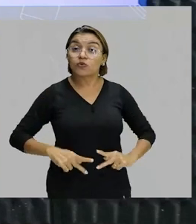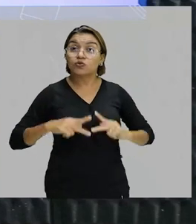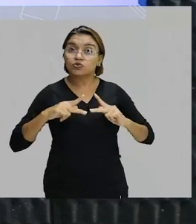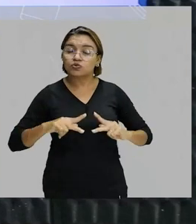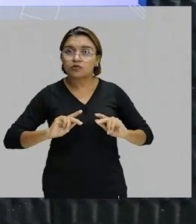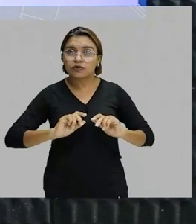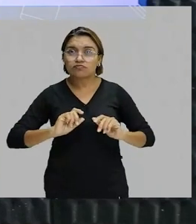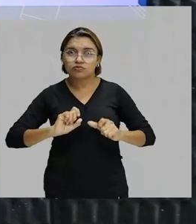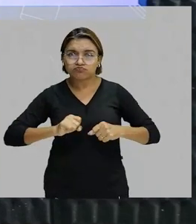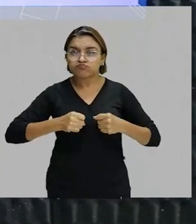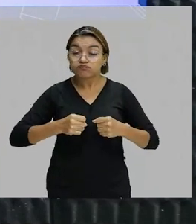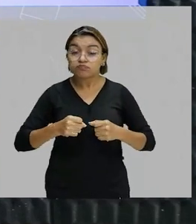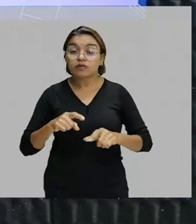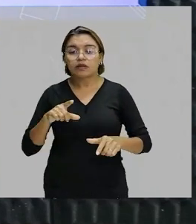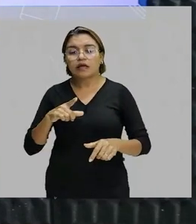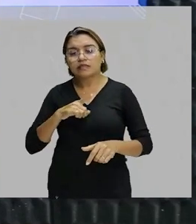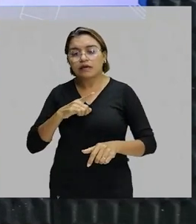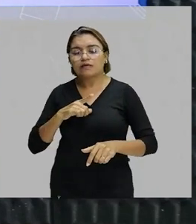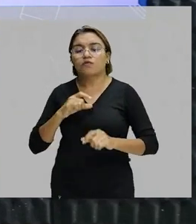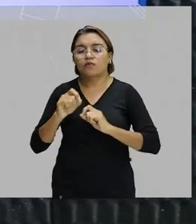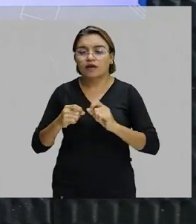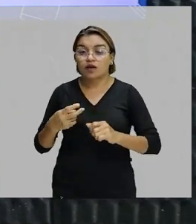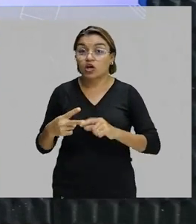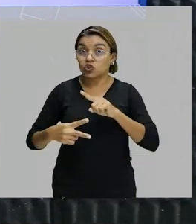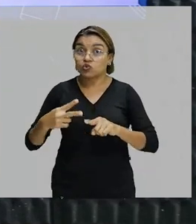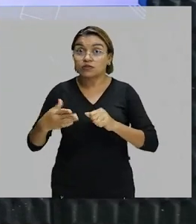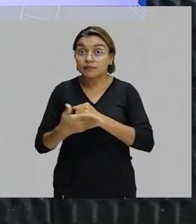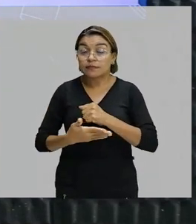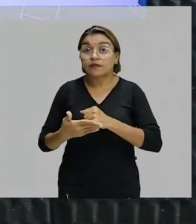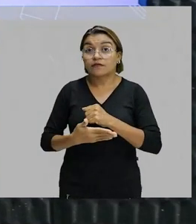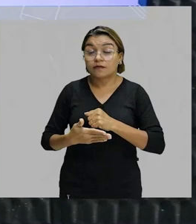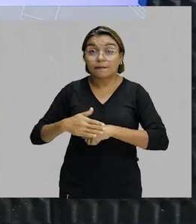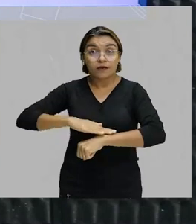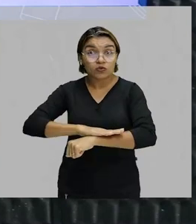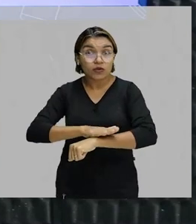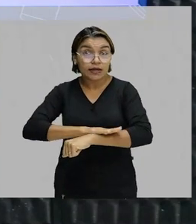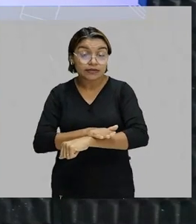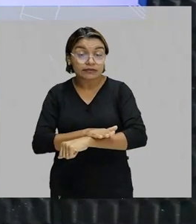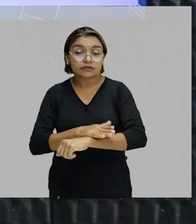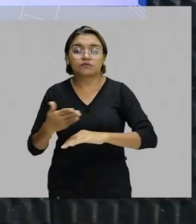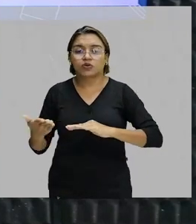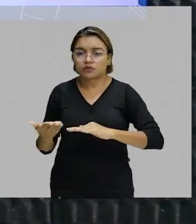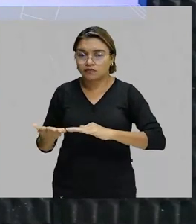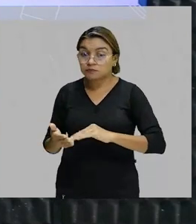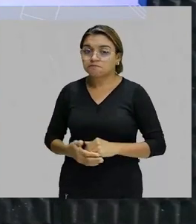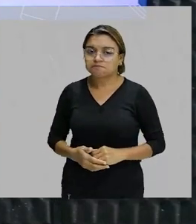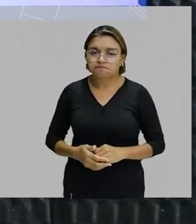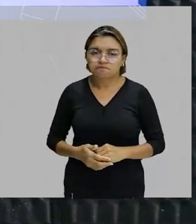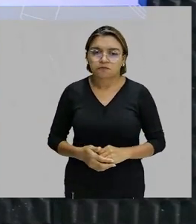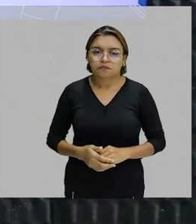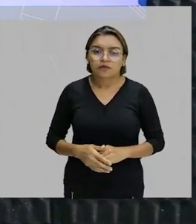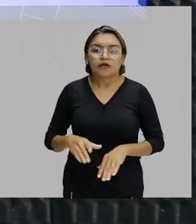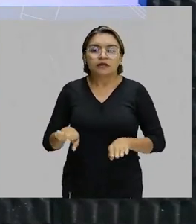dos países derrotados são duas das raízes do racismo contemporâneo mas tem outra ainda tá o